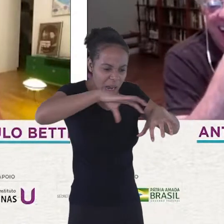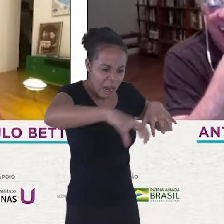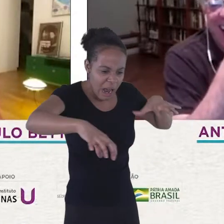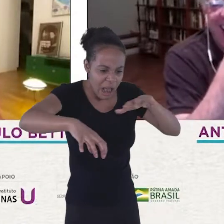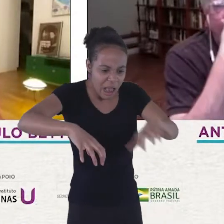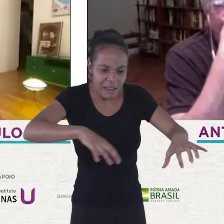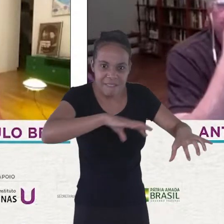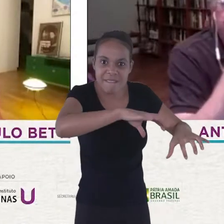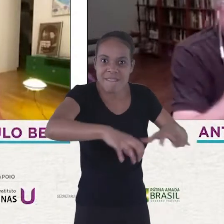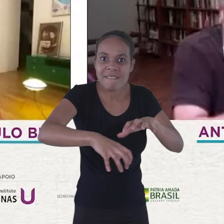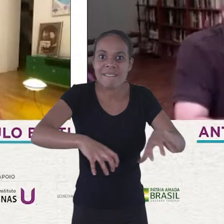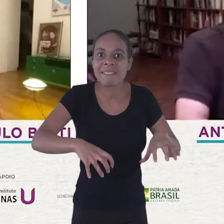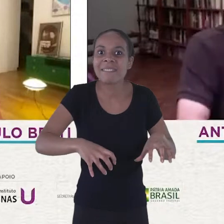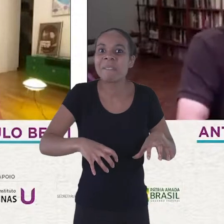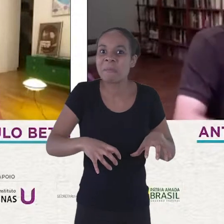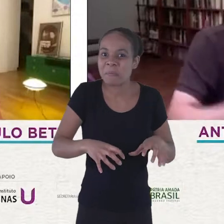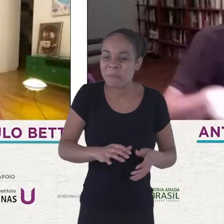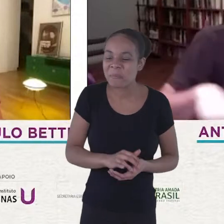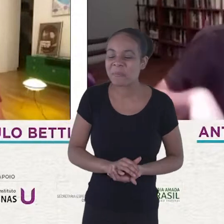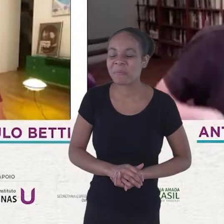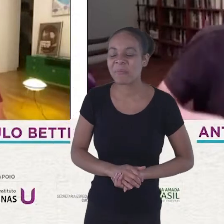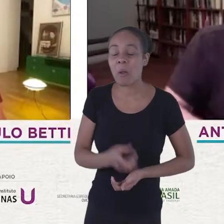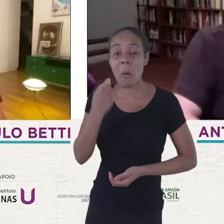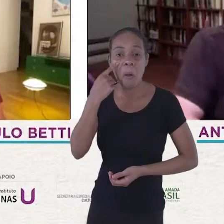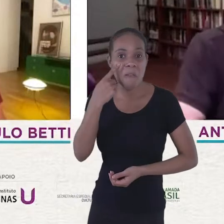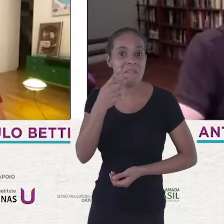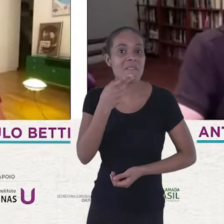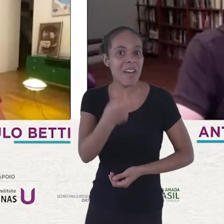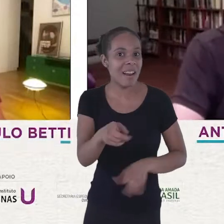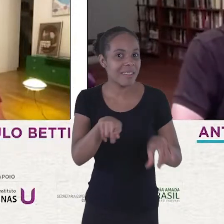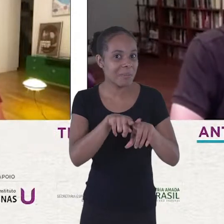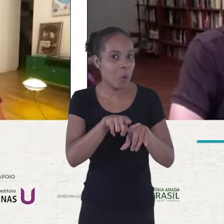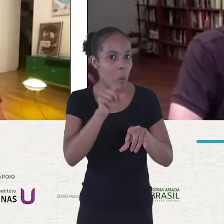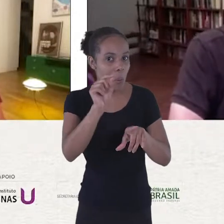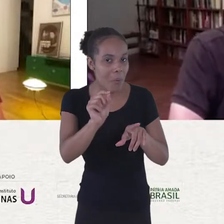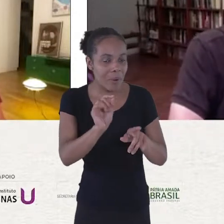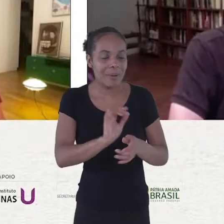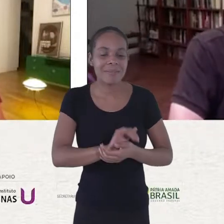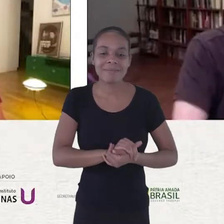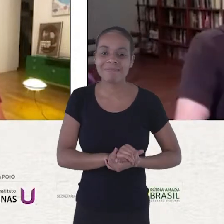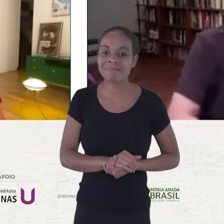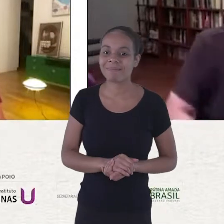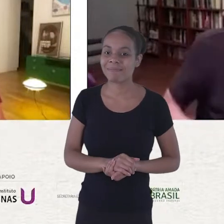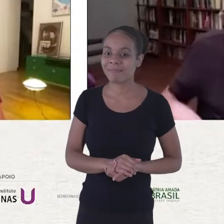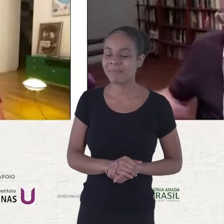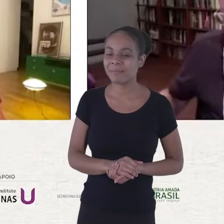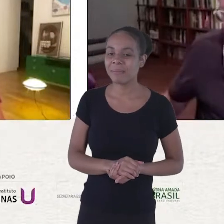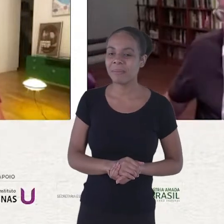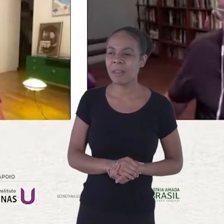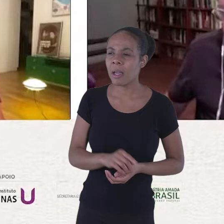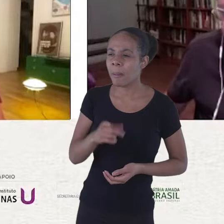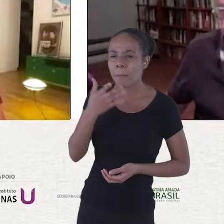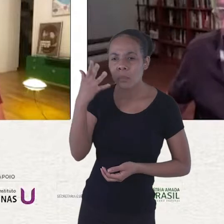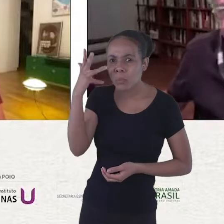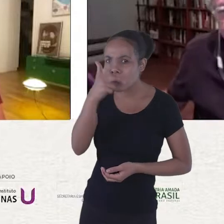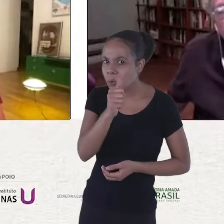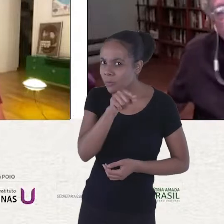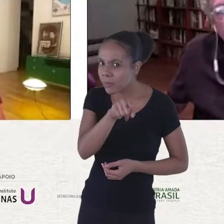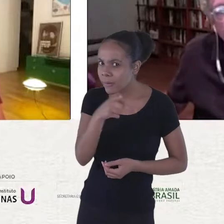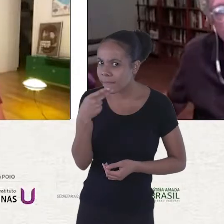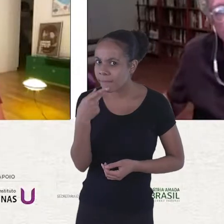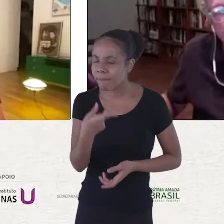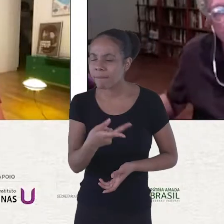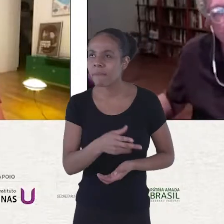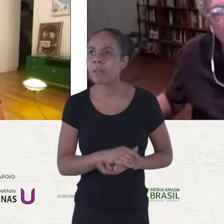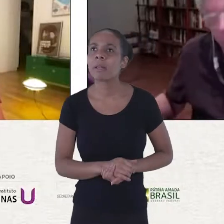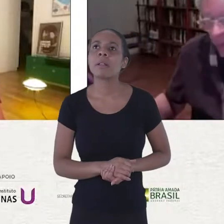Mas olha aqui, aí ele fala assim, eu acho bonito essa coisa que você fala, que quando chamava o